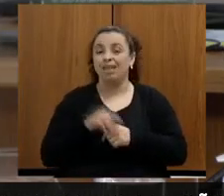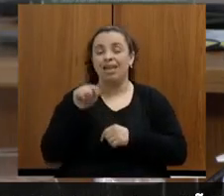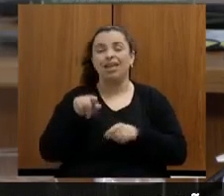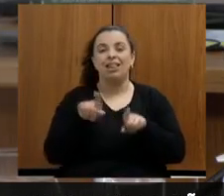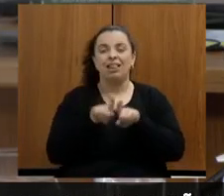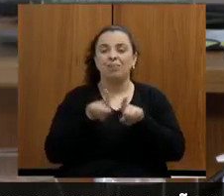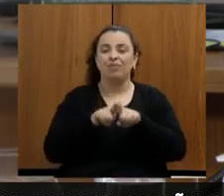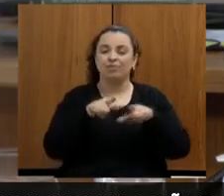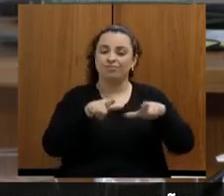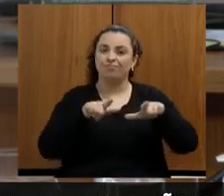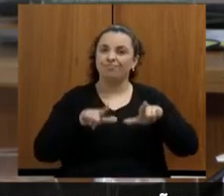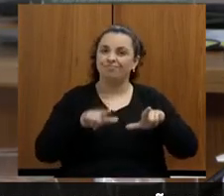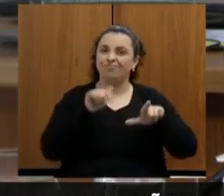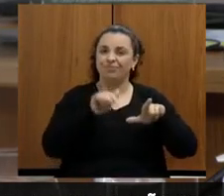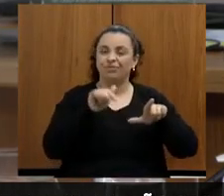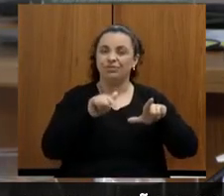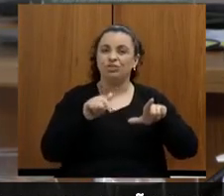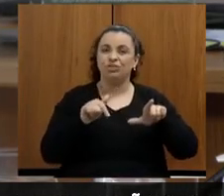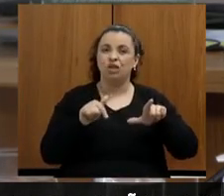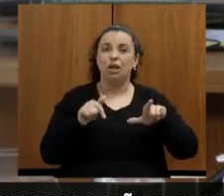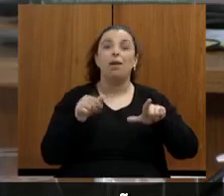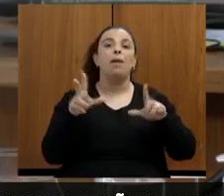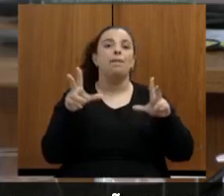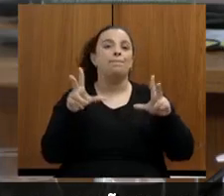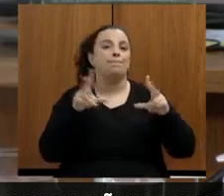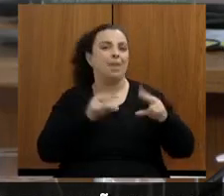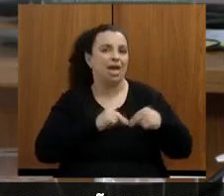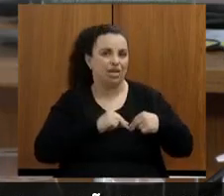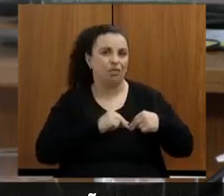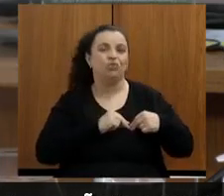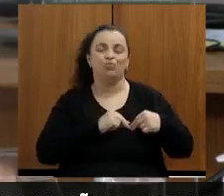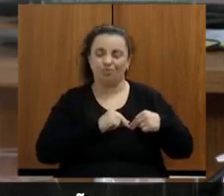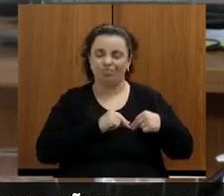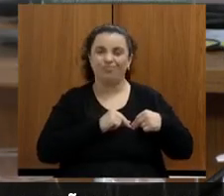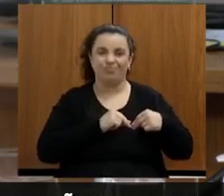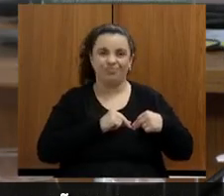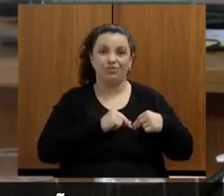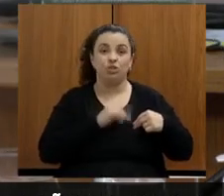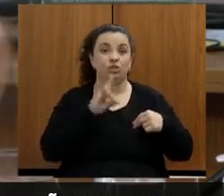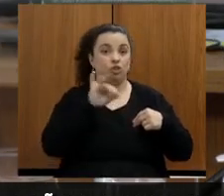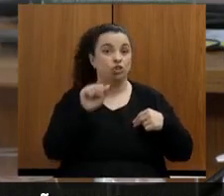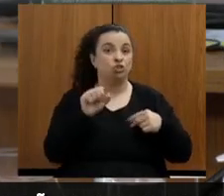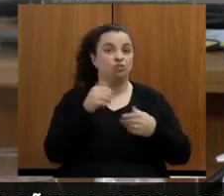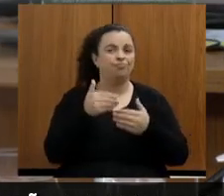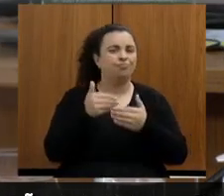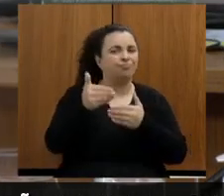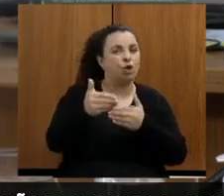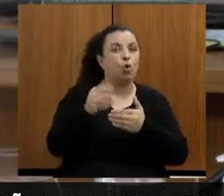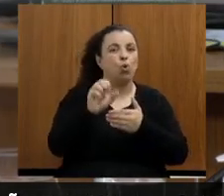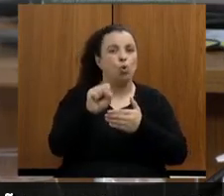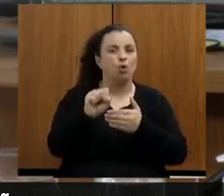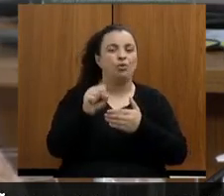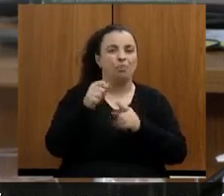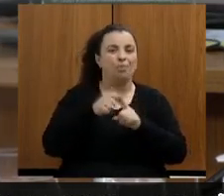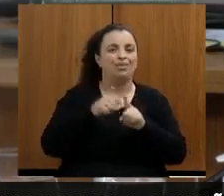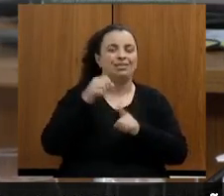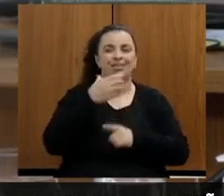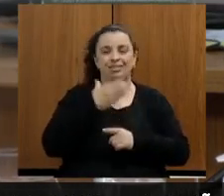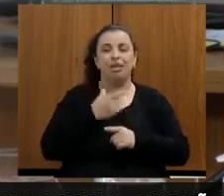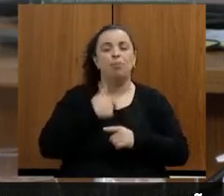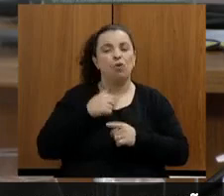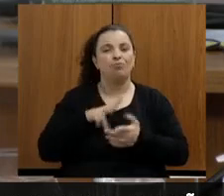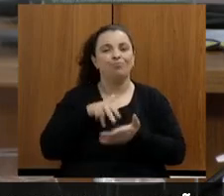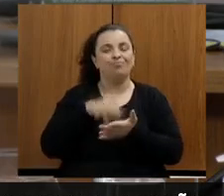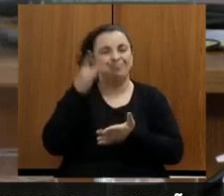né benemérito agora dia oito de dezembro mostra o respeito Se Deus Quiser estarei lá